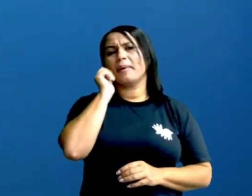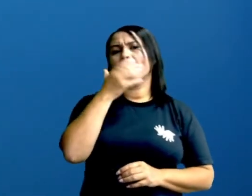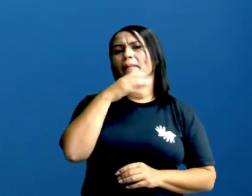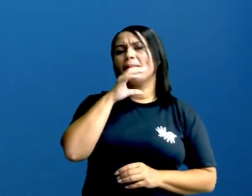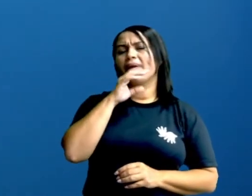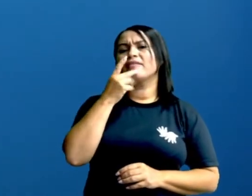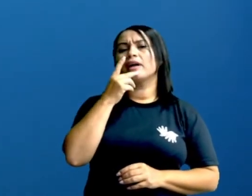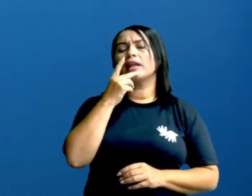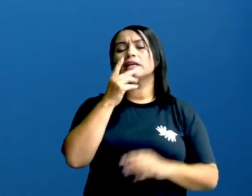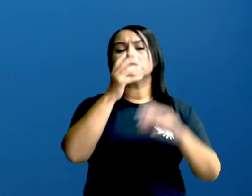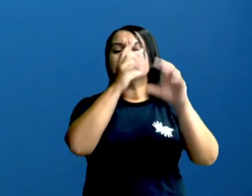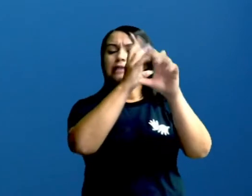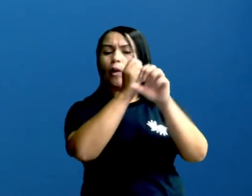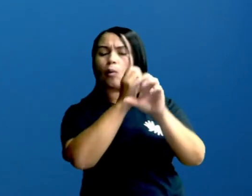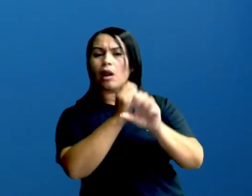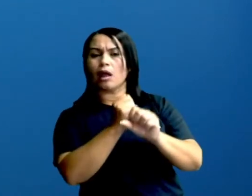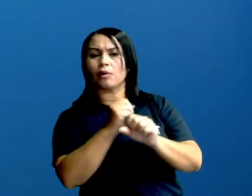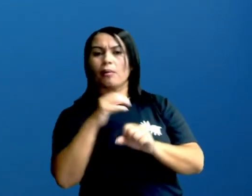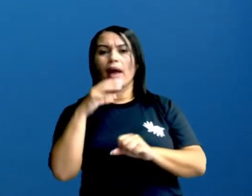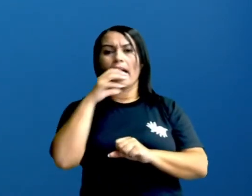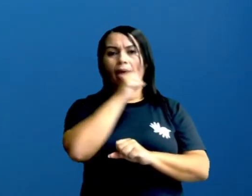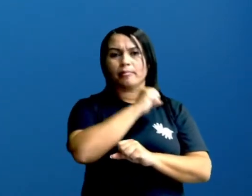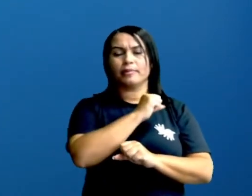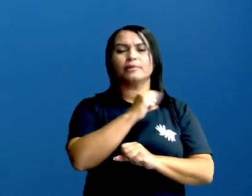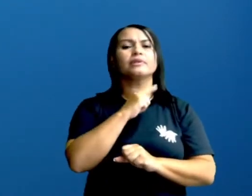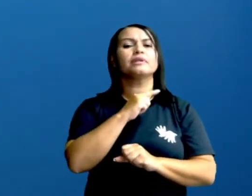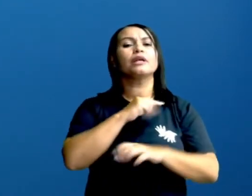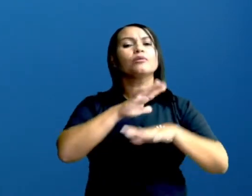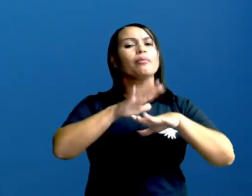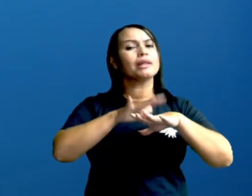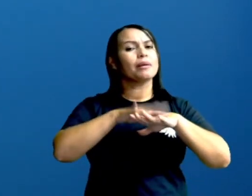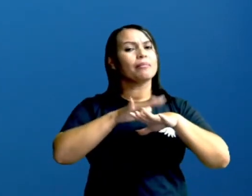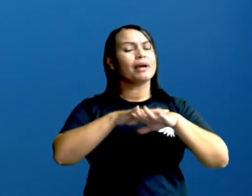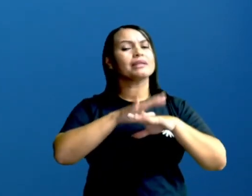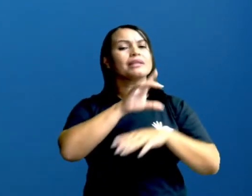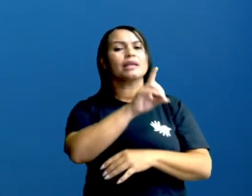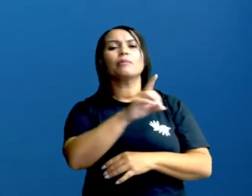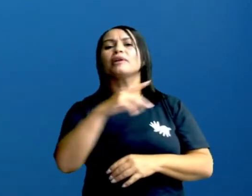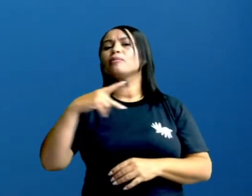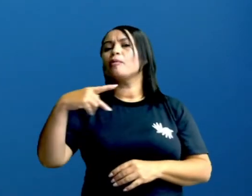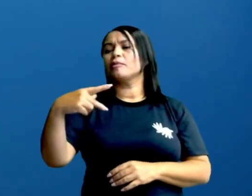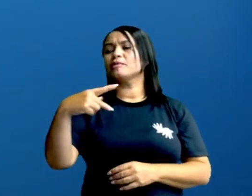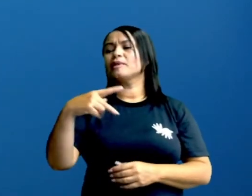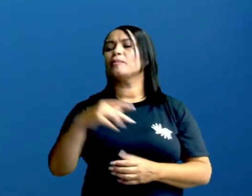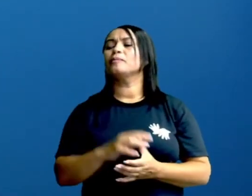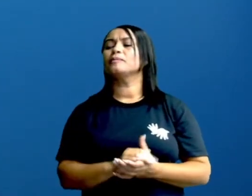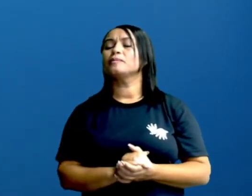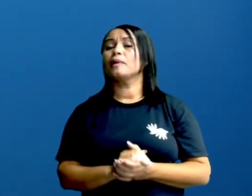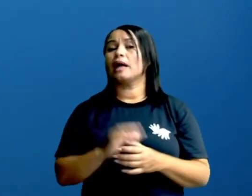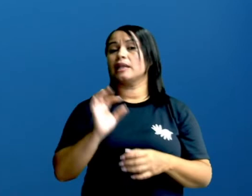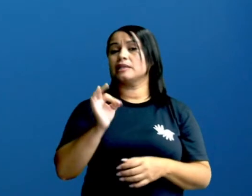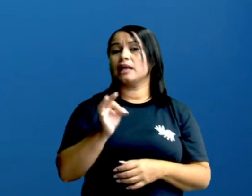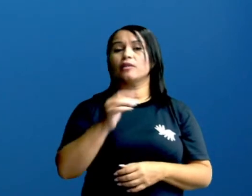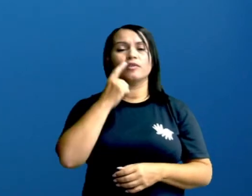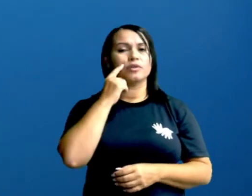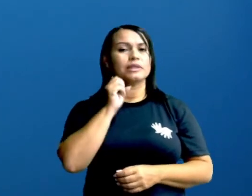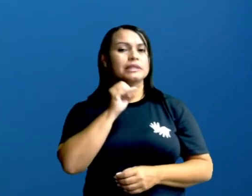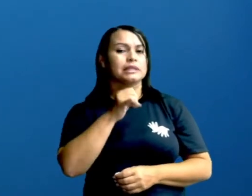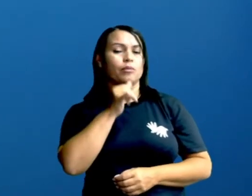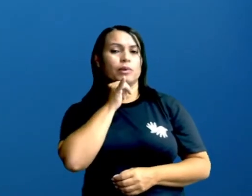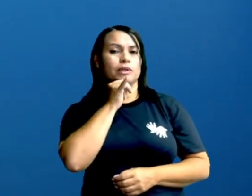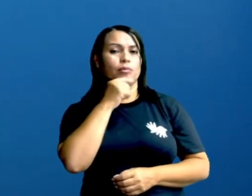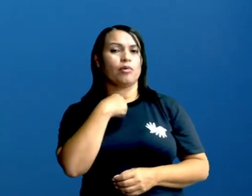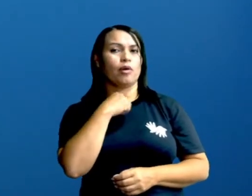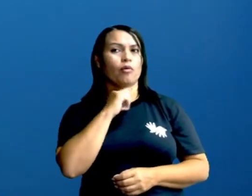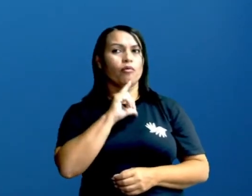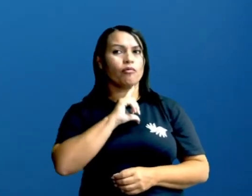falando, fazendo essa continha rápida, ou seja, estão fazendo uma conta de matemática diretamente proporcional, tá certo? Ou seja, se eu for